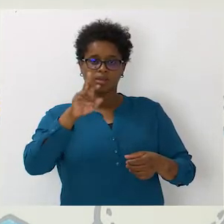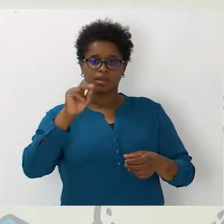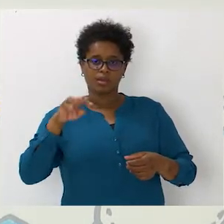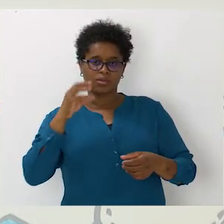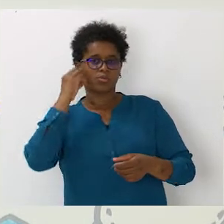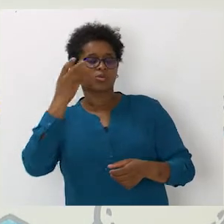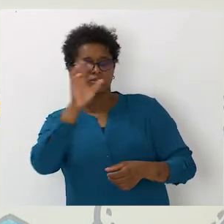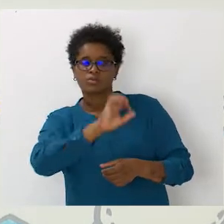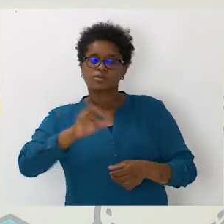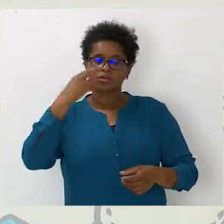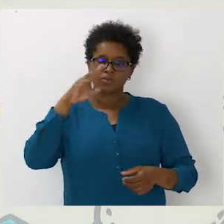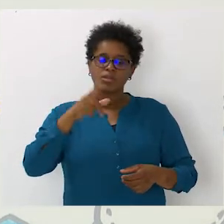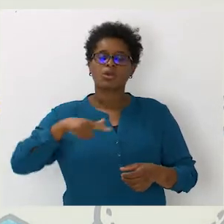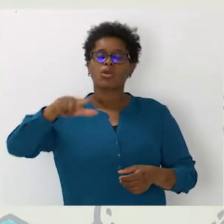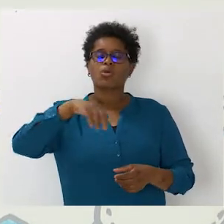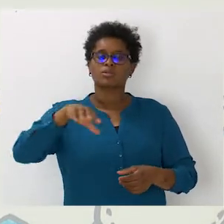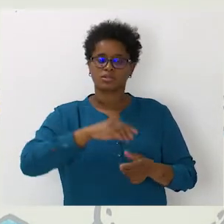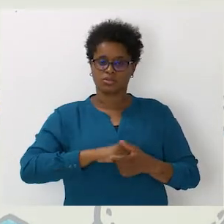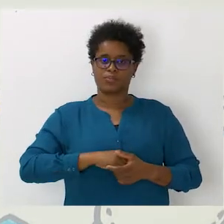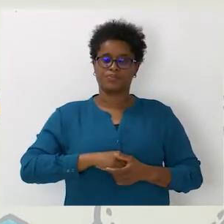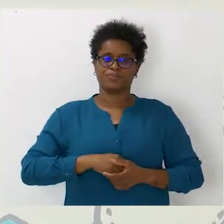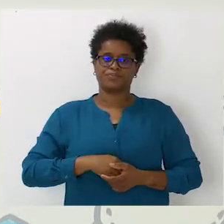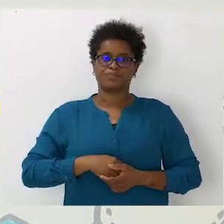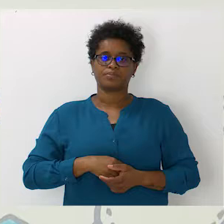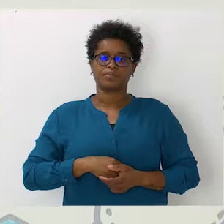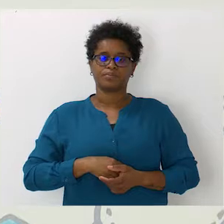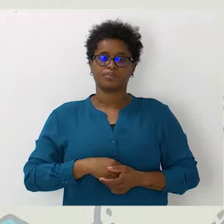Portanto, em termos de localização